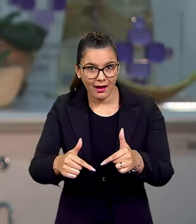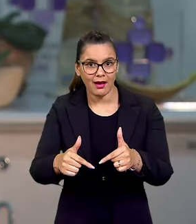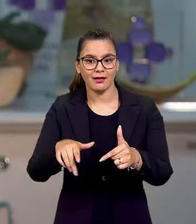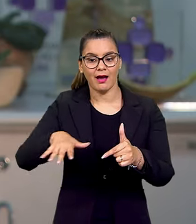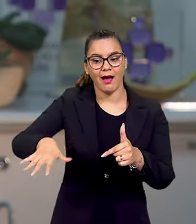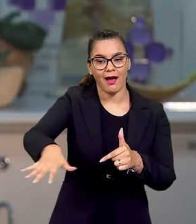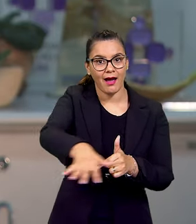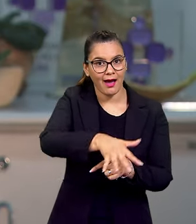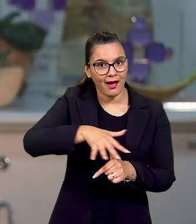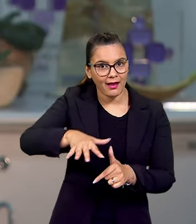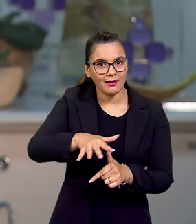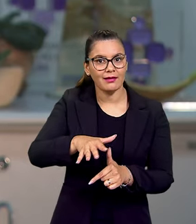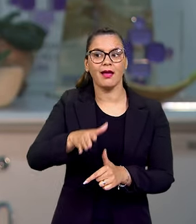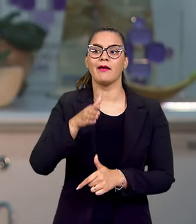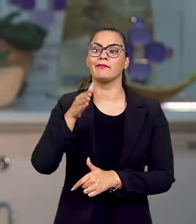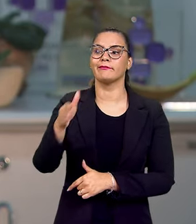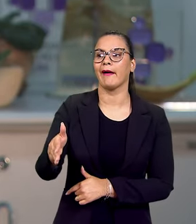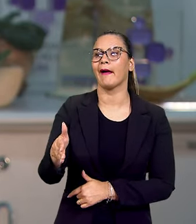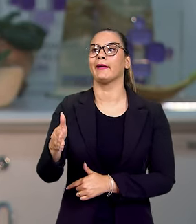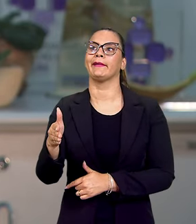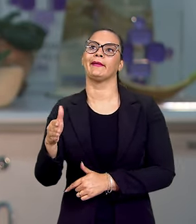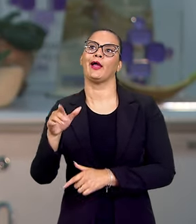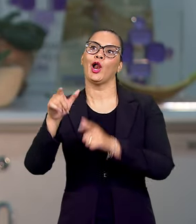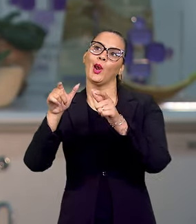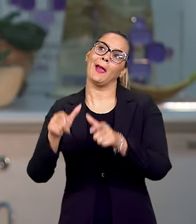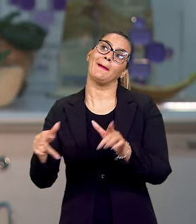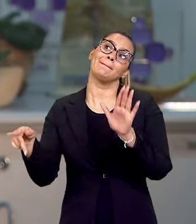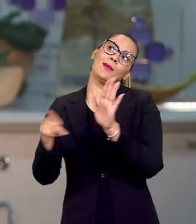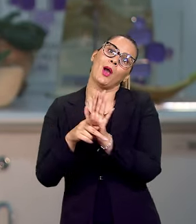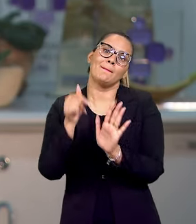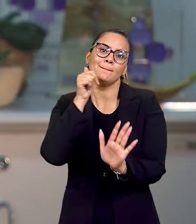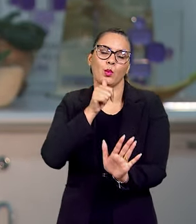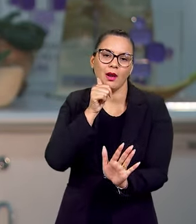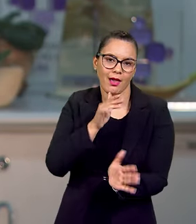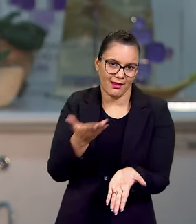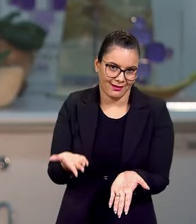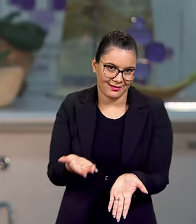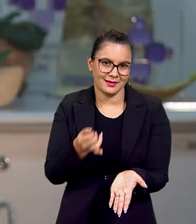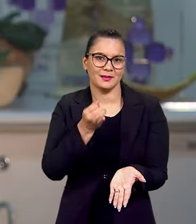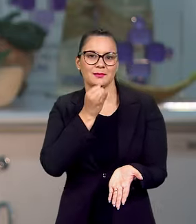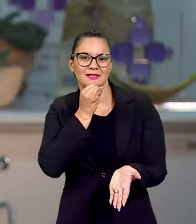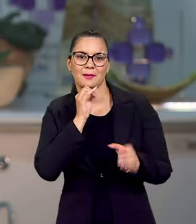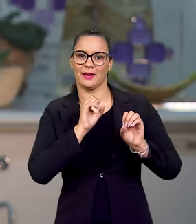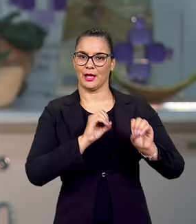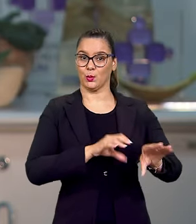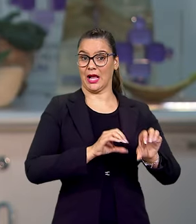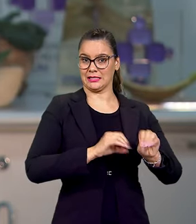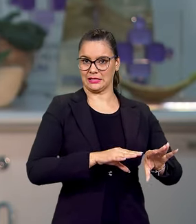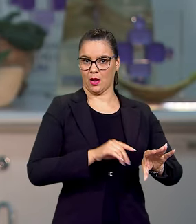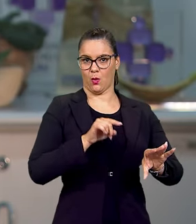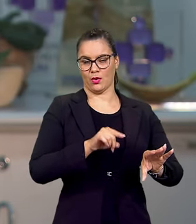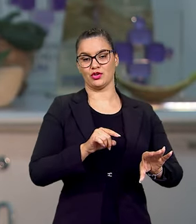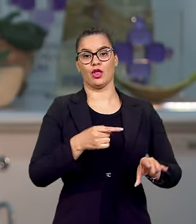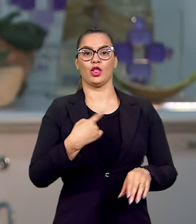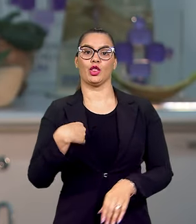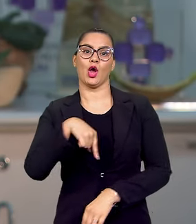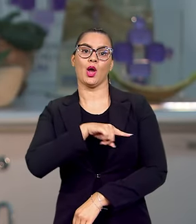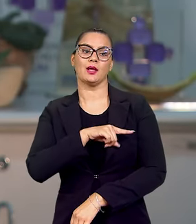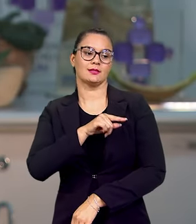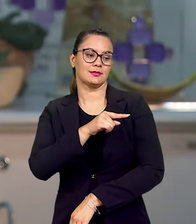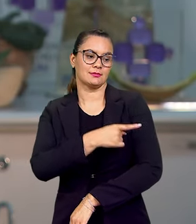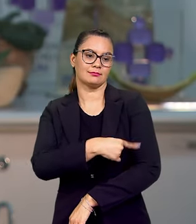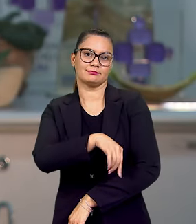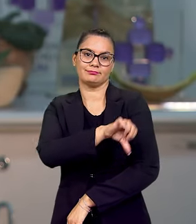gente ainda vai para aqueles lugares ditos femininos. Então, vamos para a área da educação, a gente vai